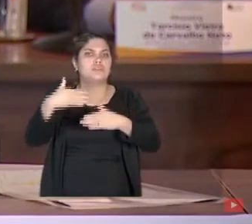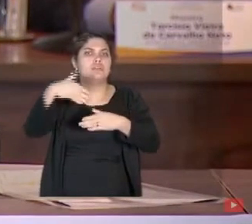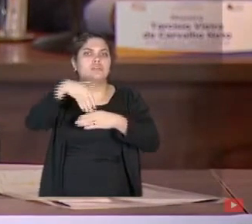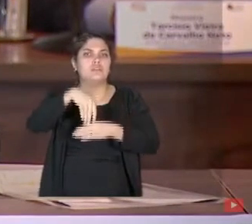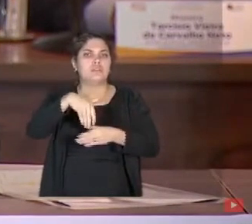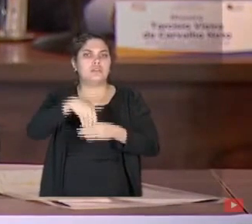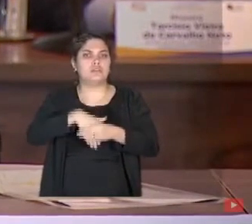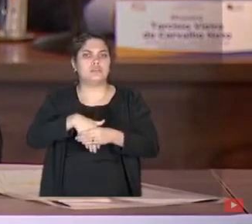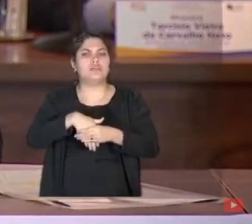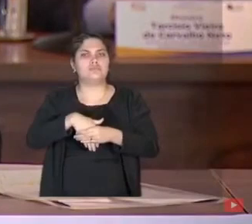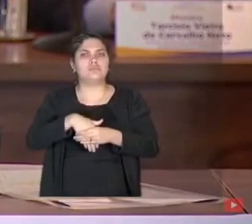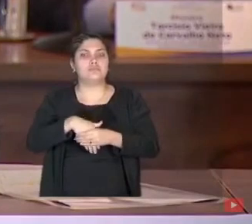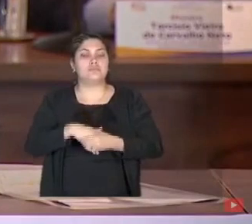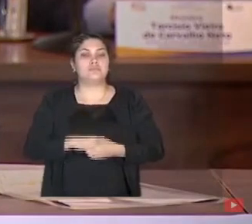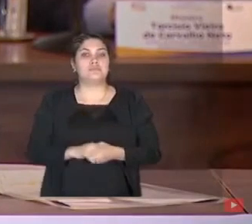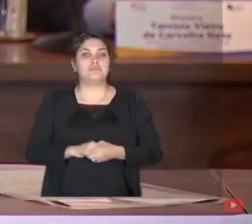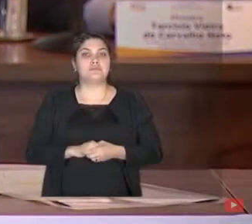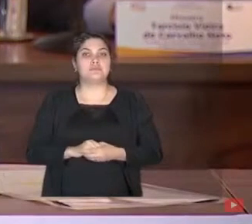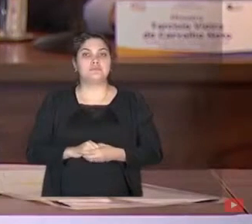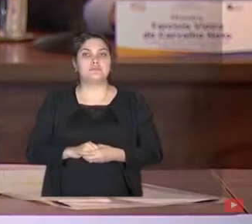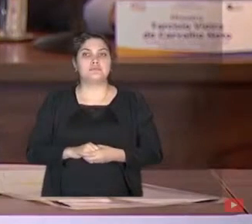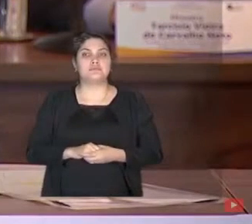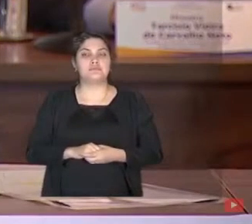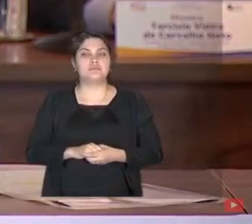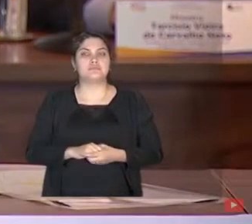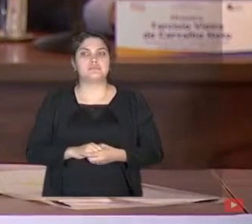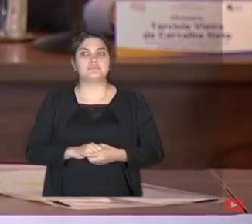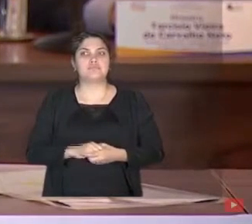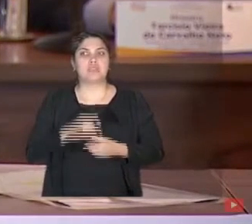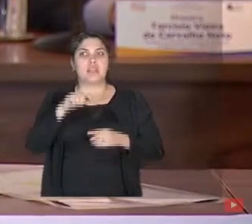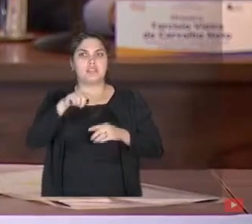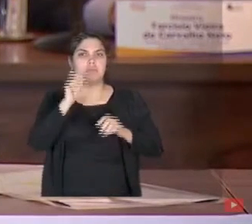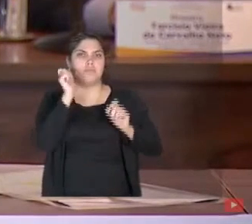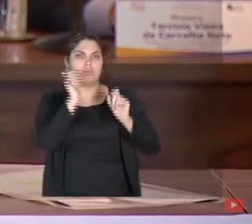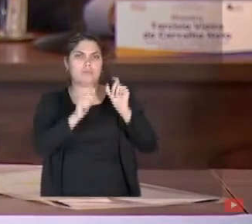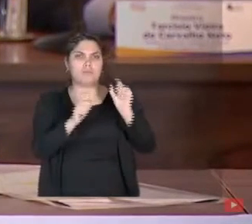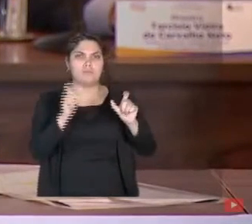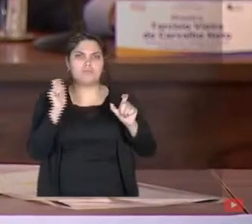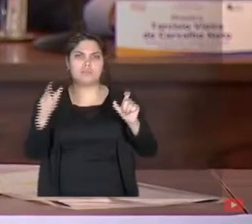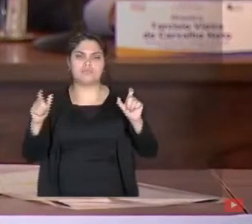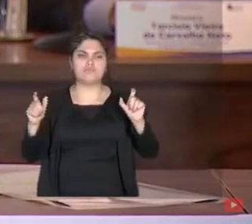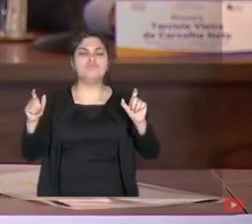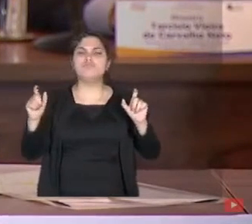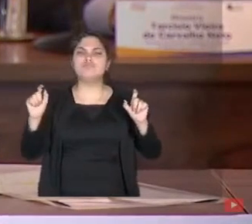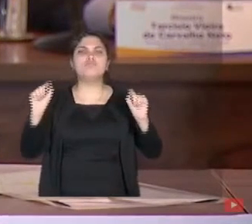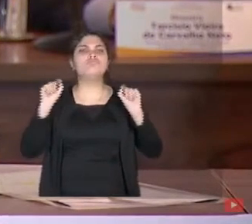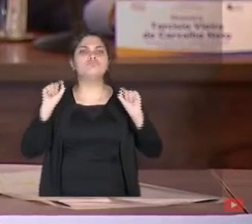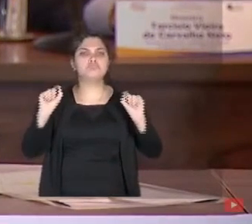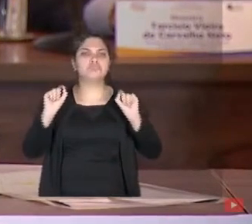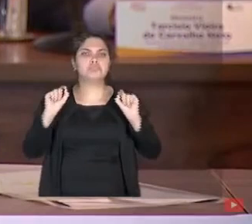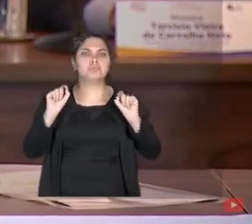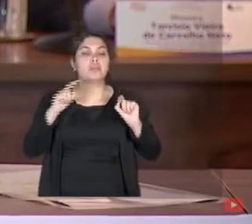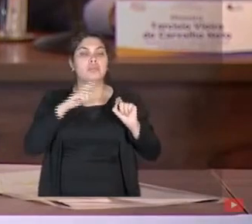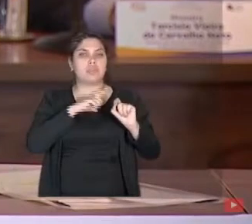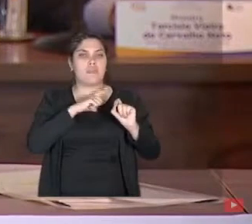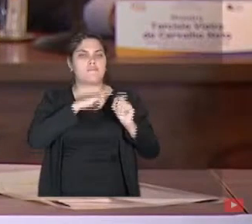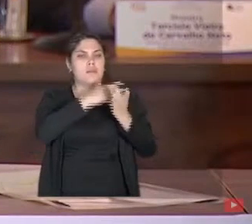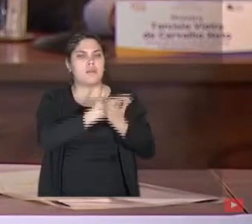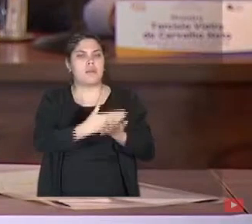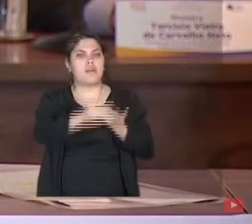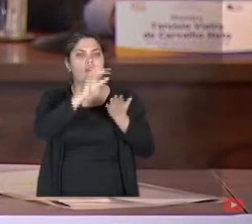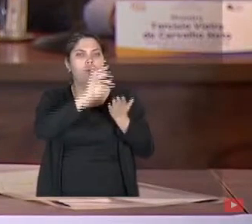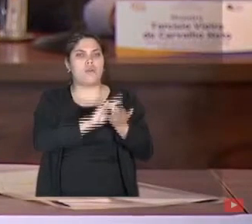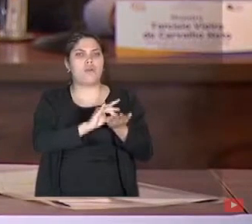processo eleitoral. Este ataque aparentemente teve a sua